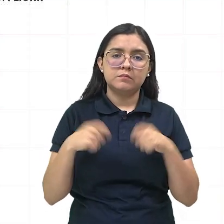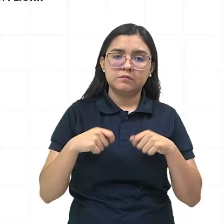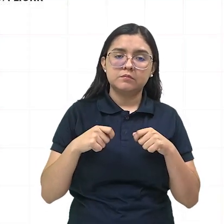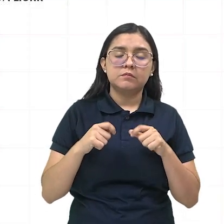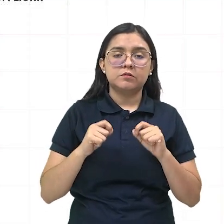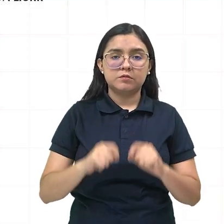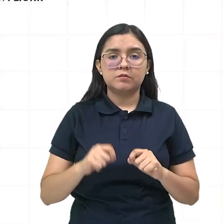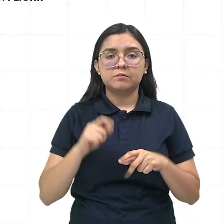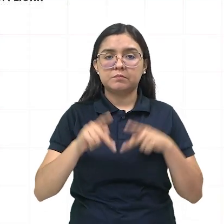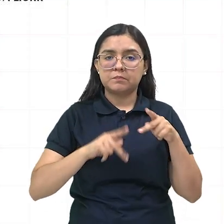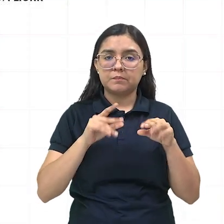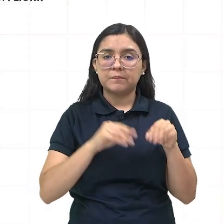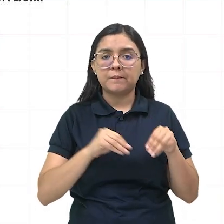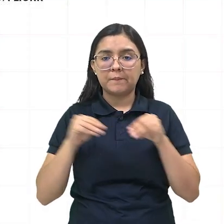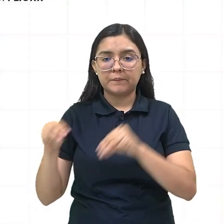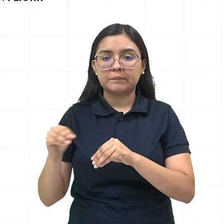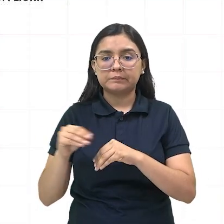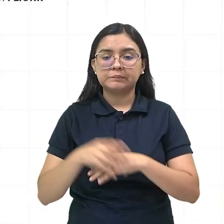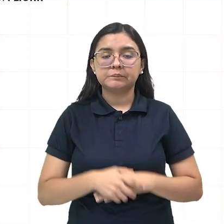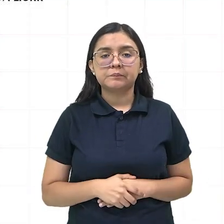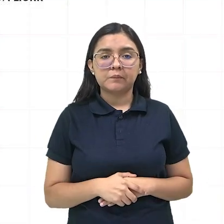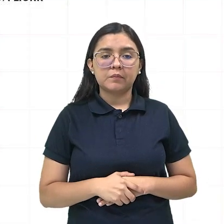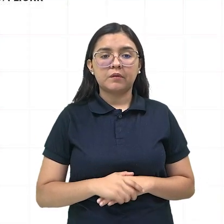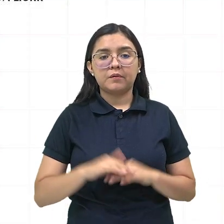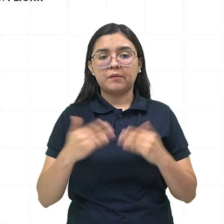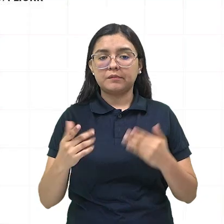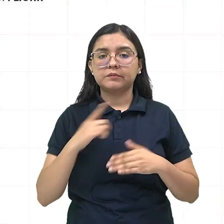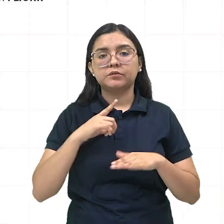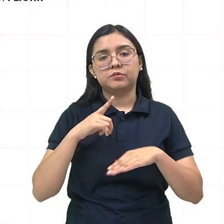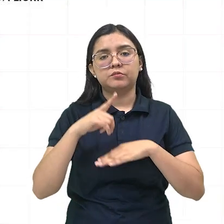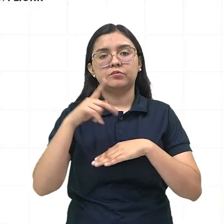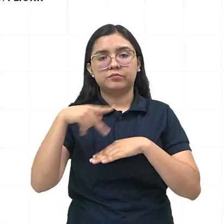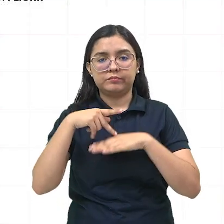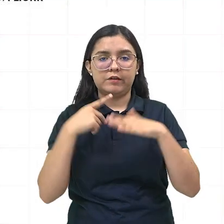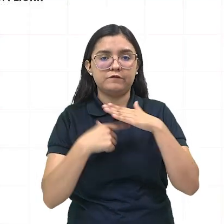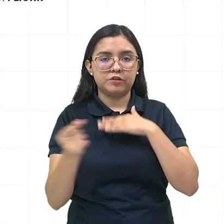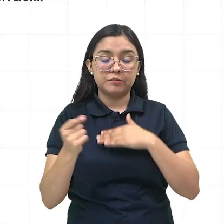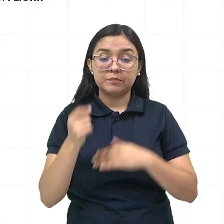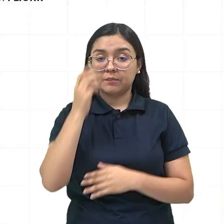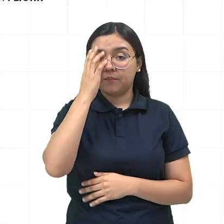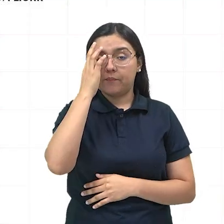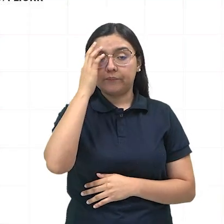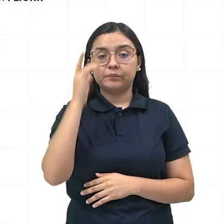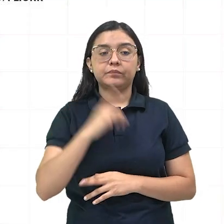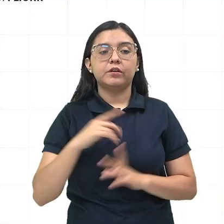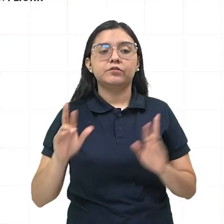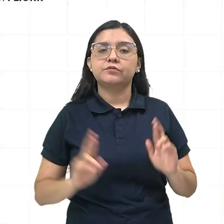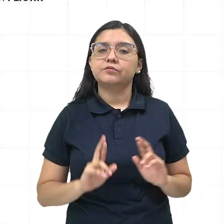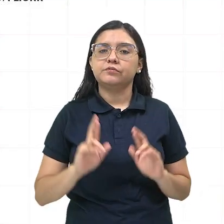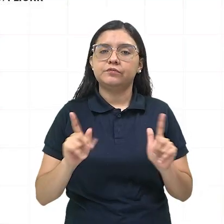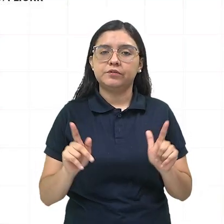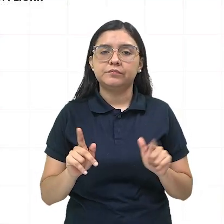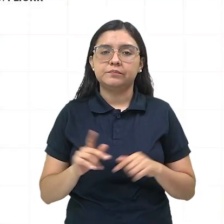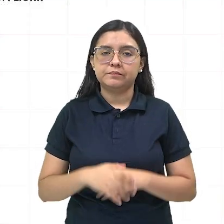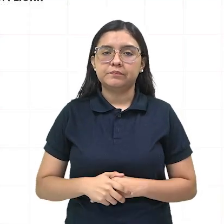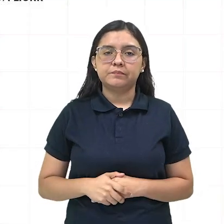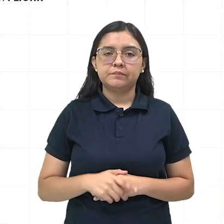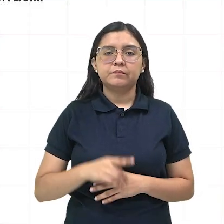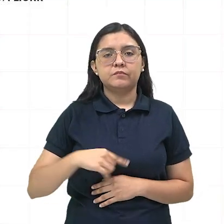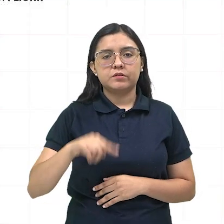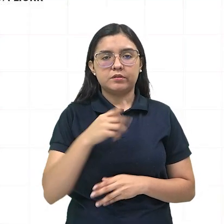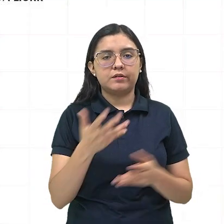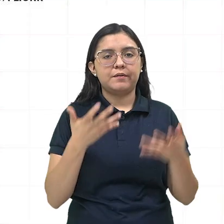que não fazem isso são os chamados imigrantes ilegais, né? Então, tem essa diferença aí, né? Uma coisa é você